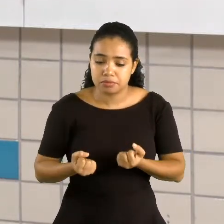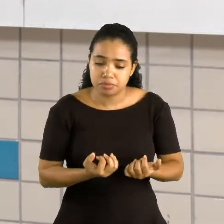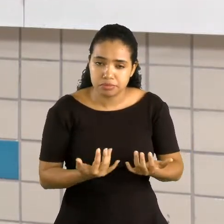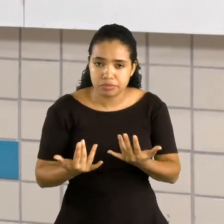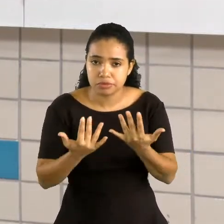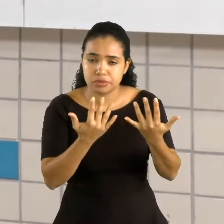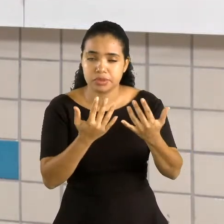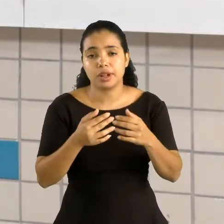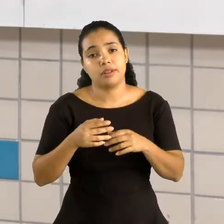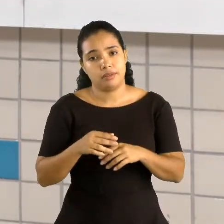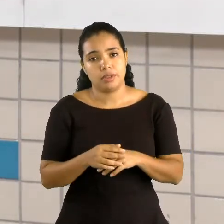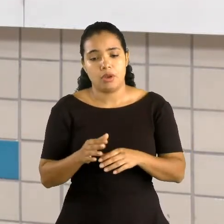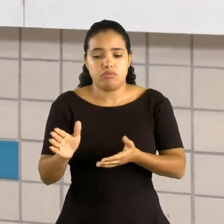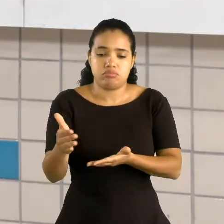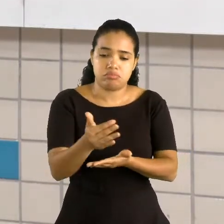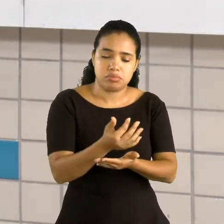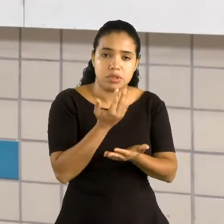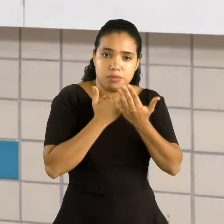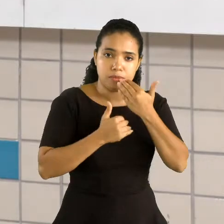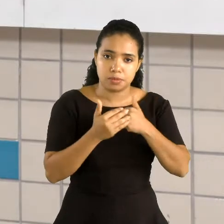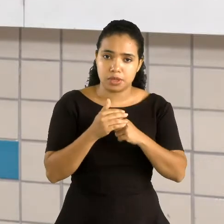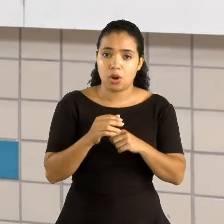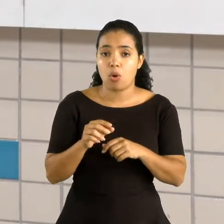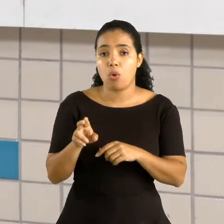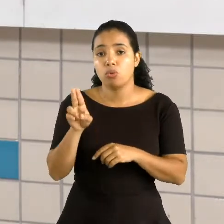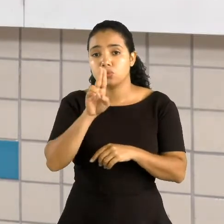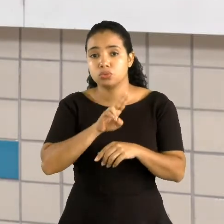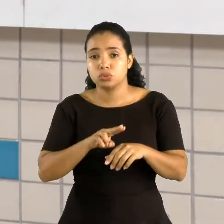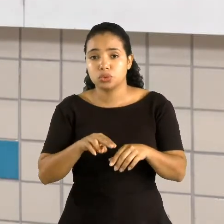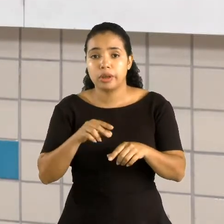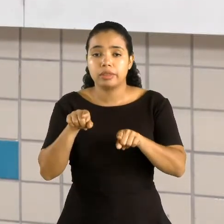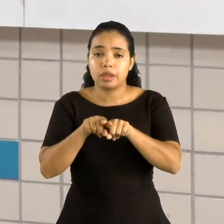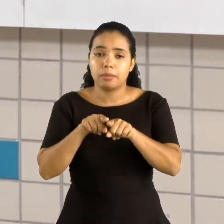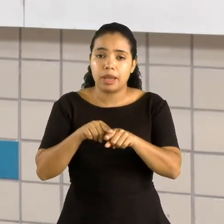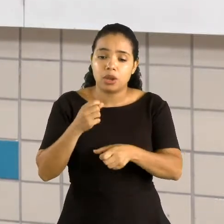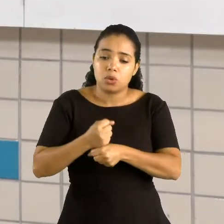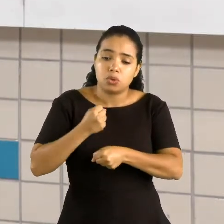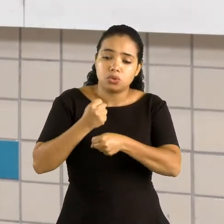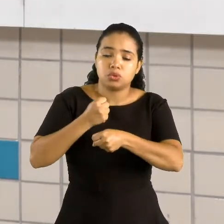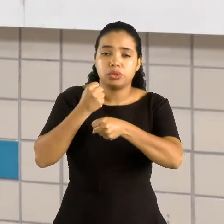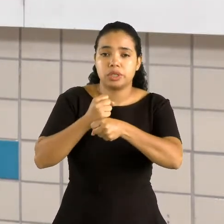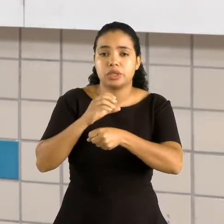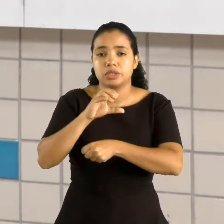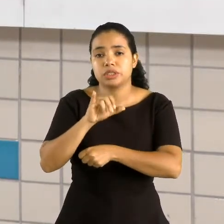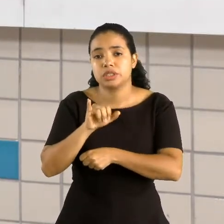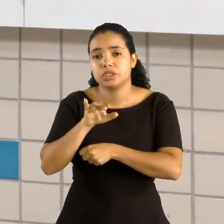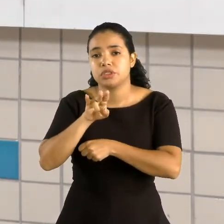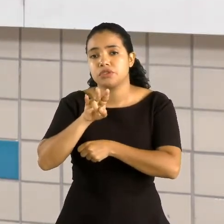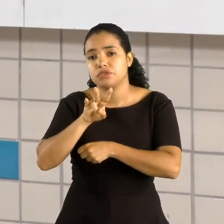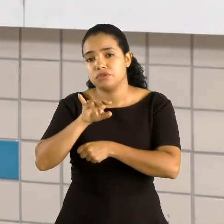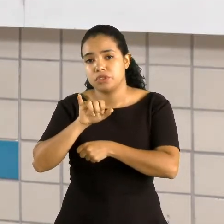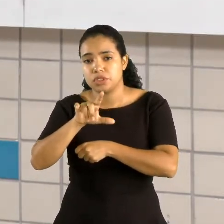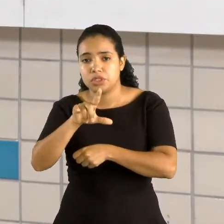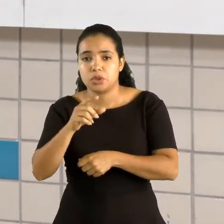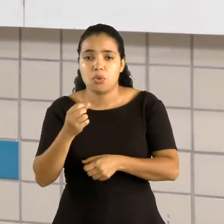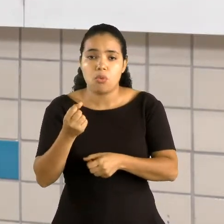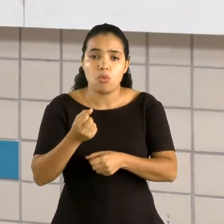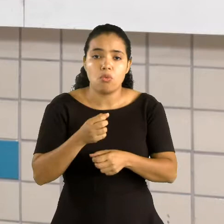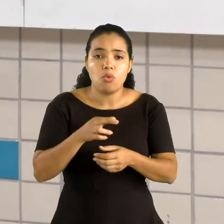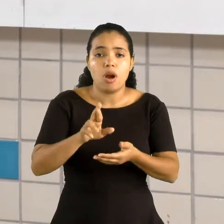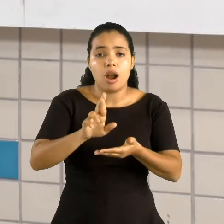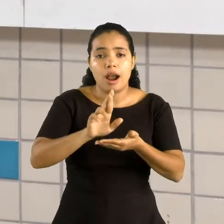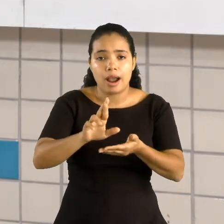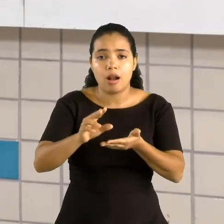Nós utilizamos esse solo para recursos de construção civil, para recursos de minerais, para recursos